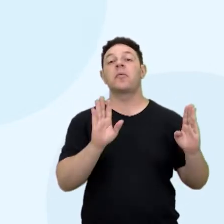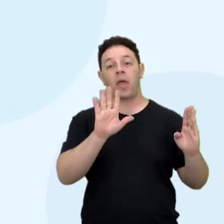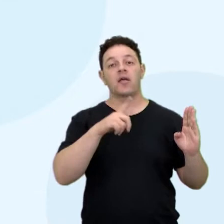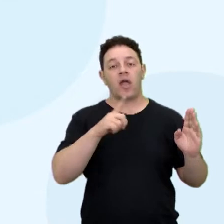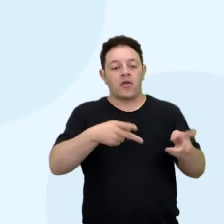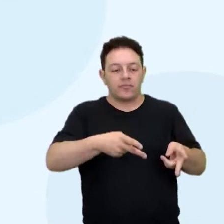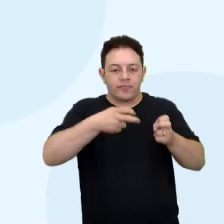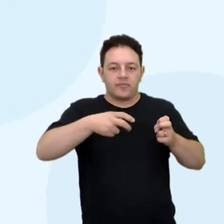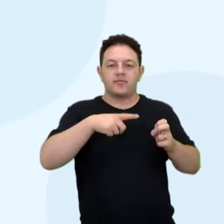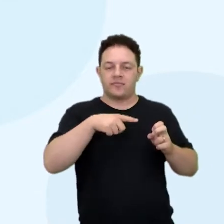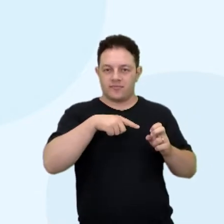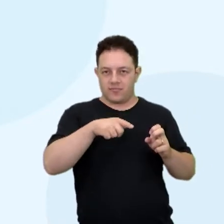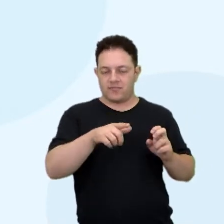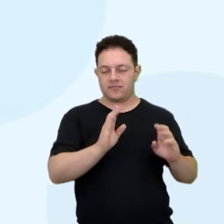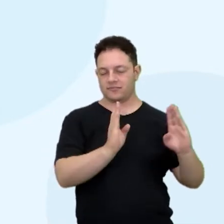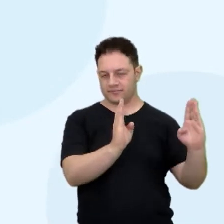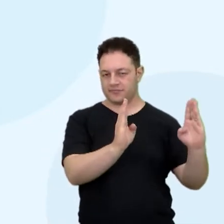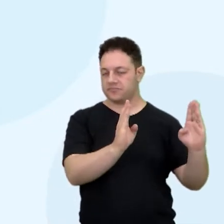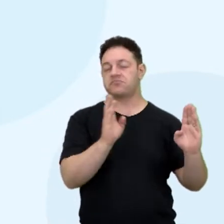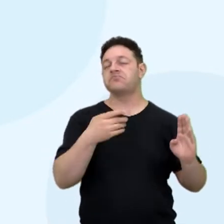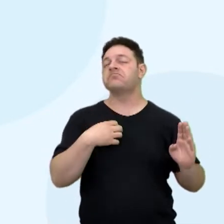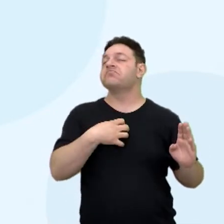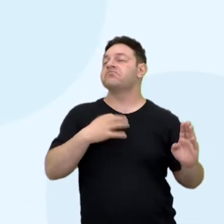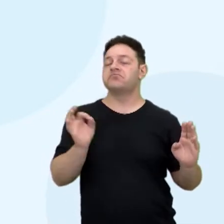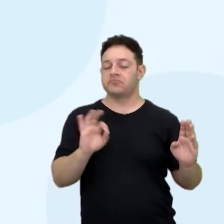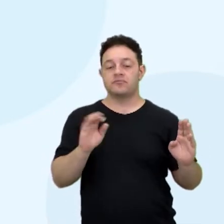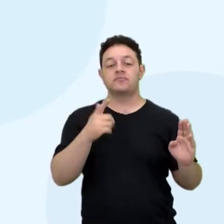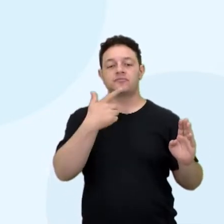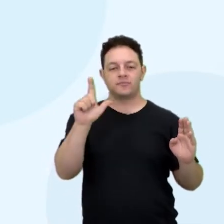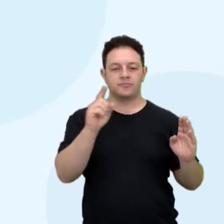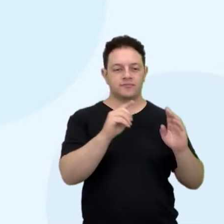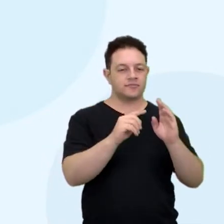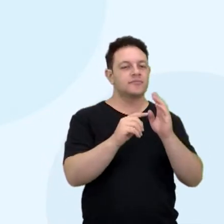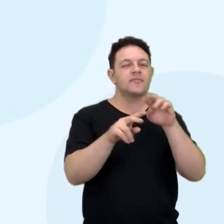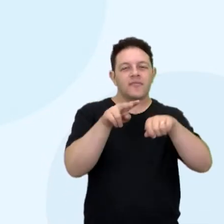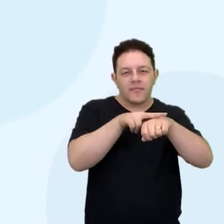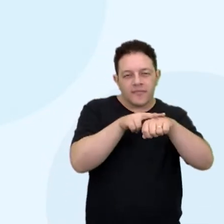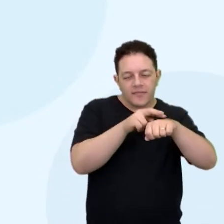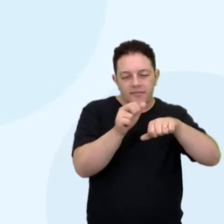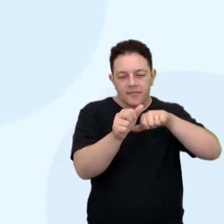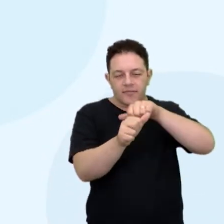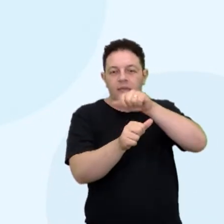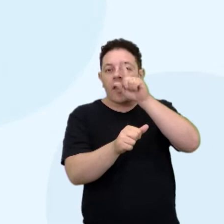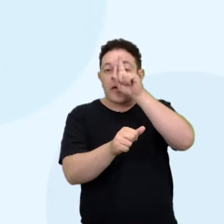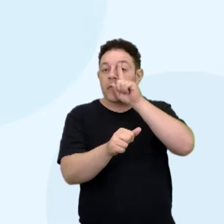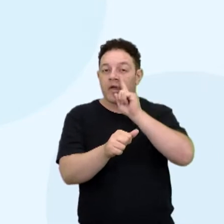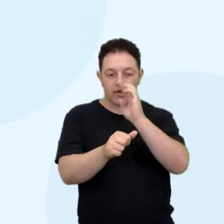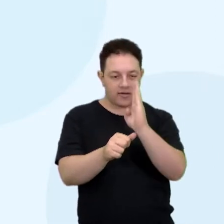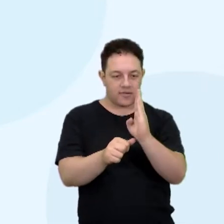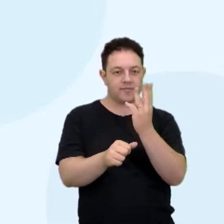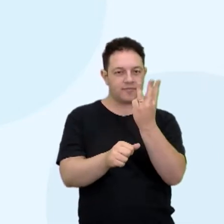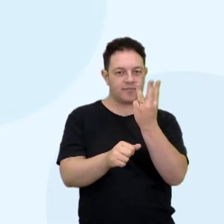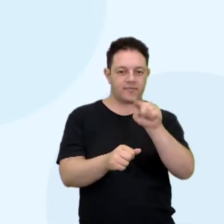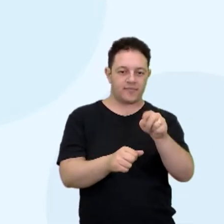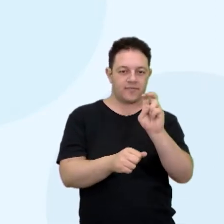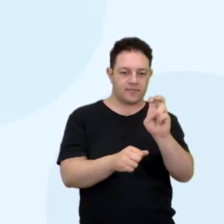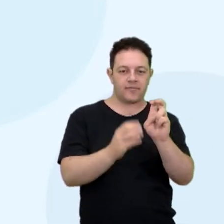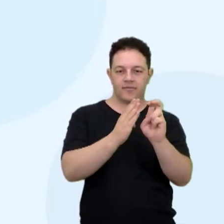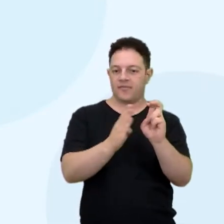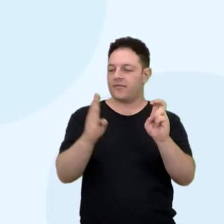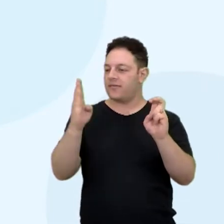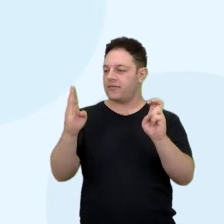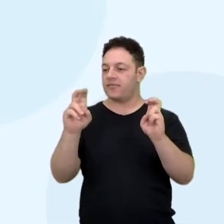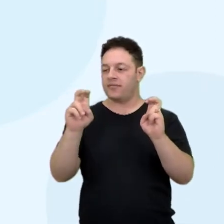pelos sismógrafos, tá? Aí na parte entre verde e um amarelo indo para laranja, de 3,5 a